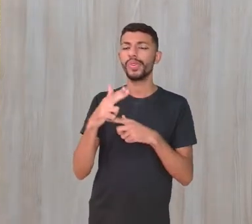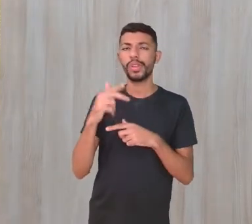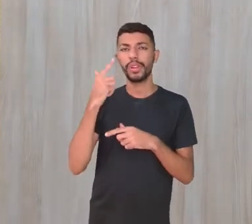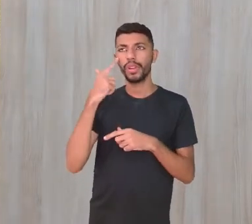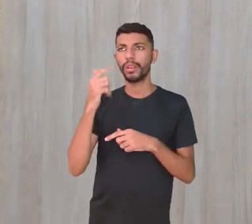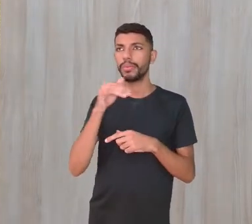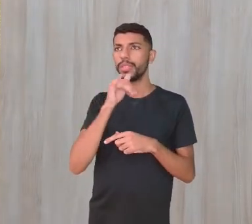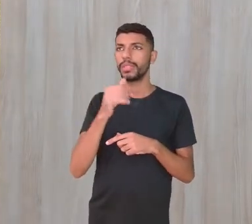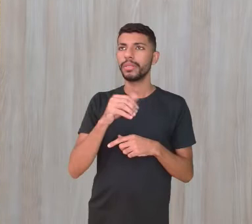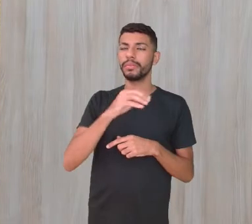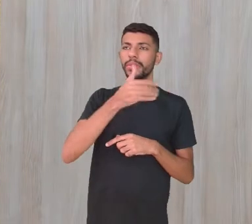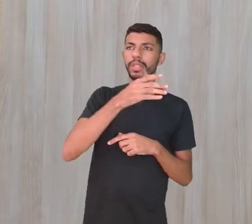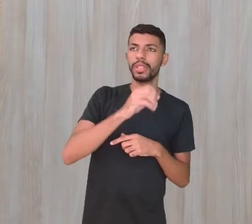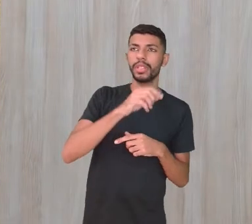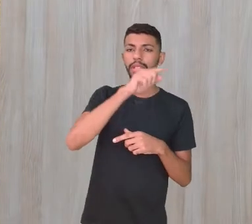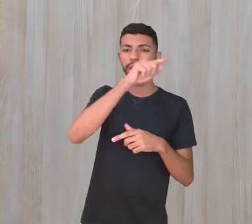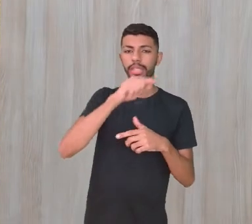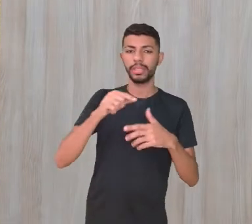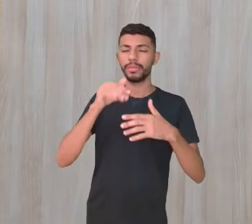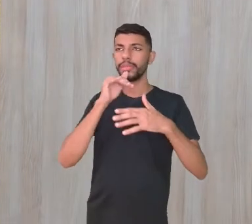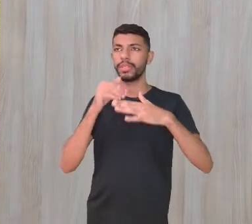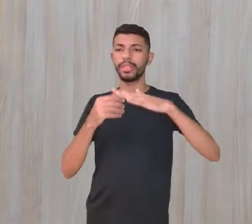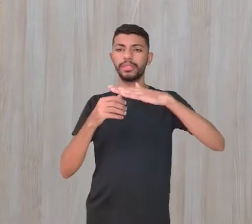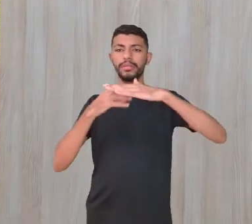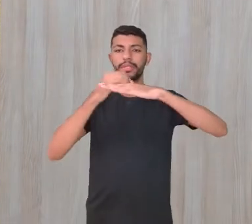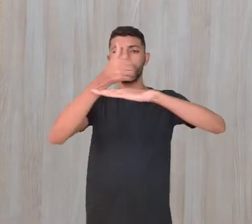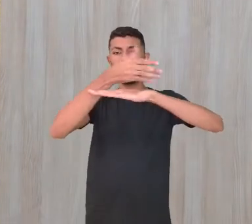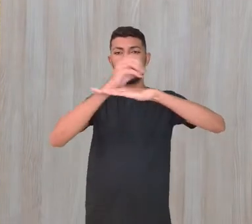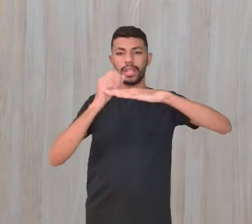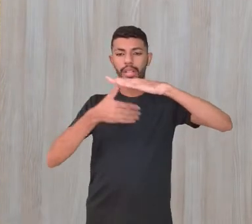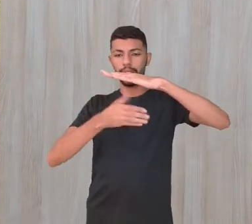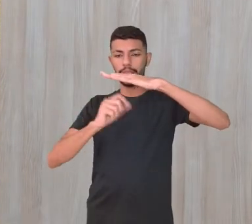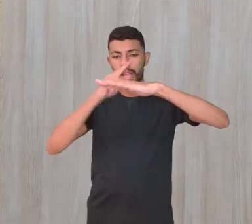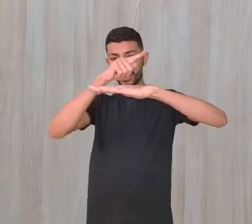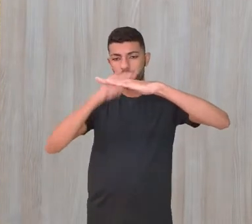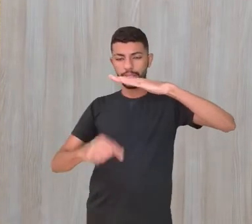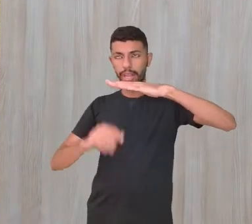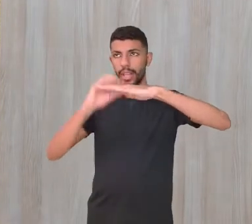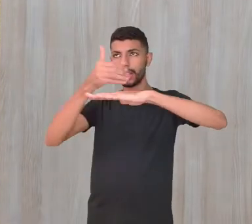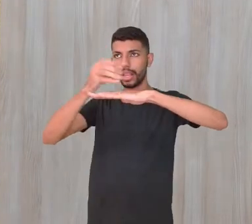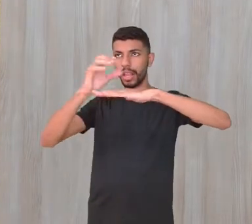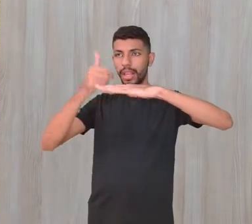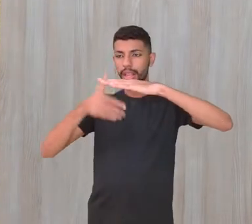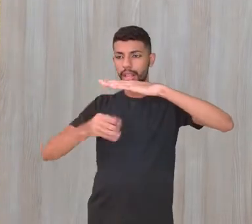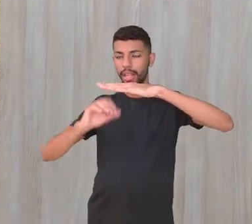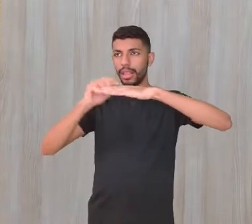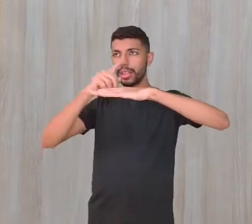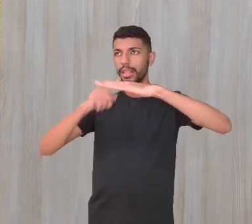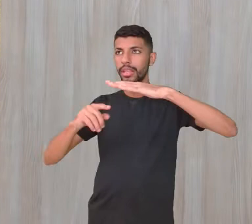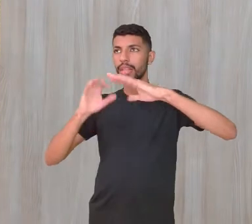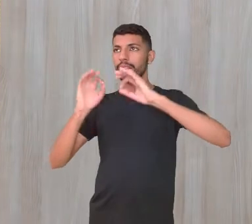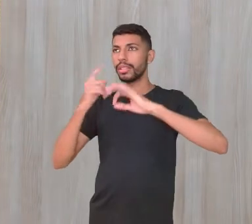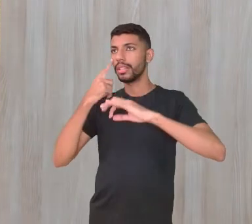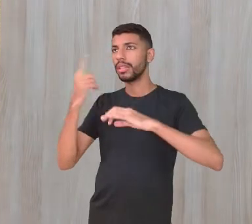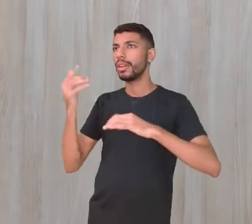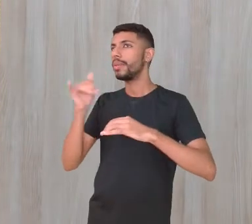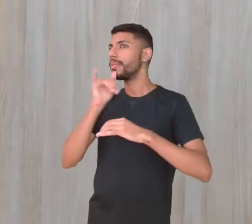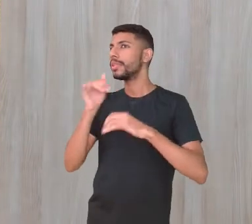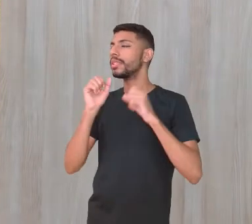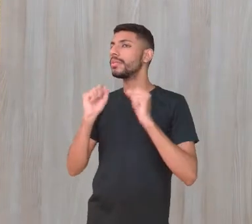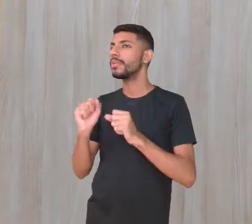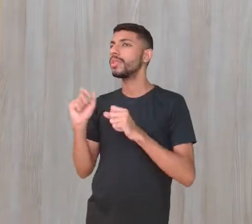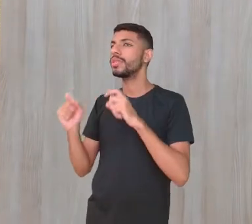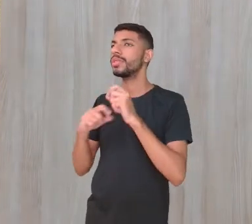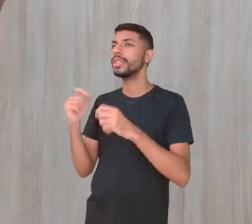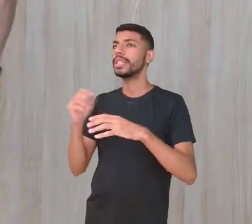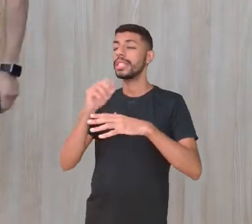com esse 10, porque é uma divisão. 10 dividido por 10 é igual a 1, certo? Então, eu posso cortar aqui, ó, esses